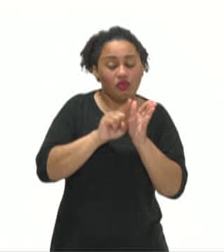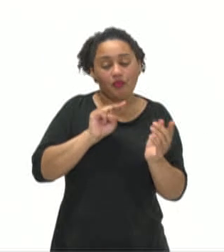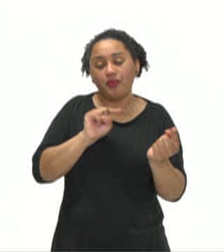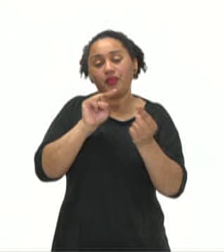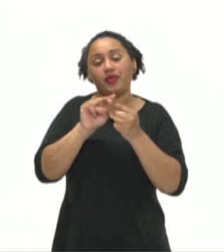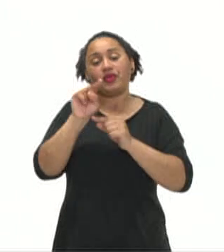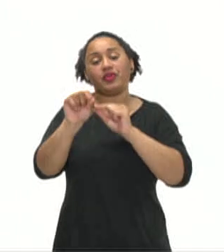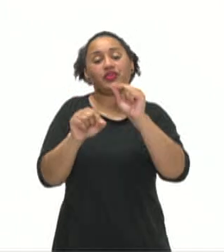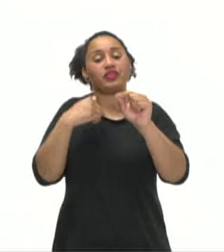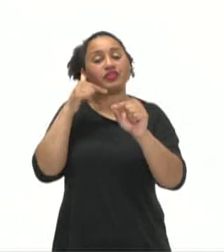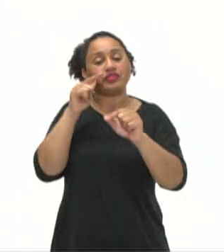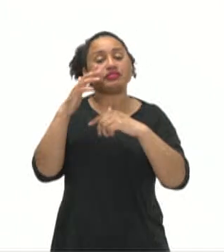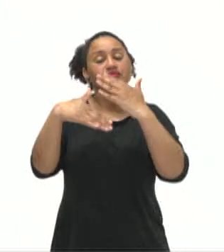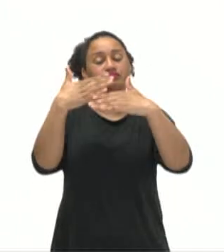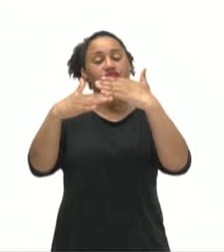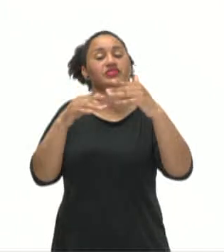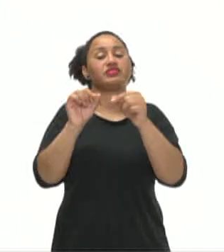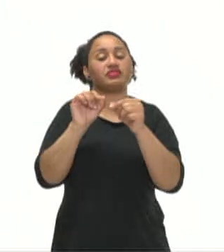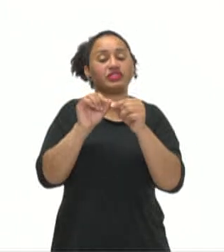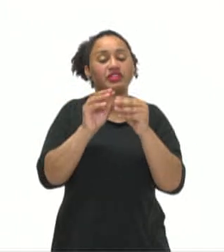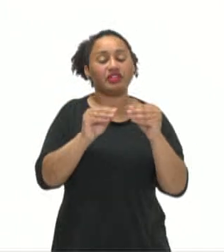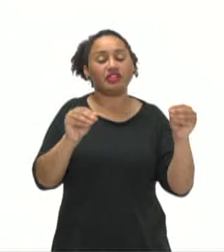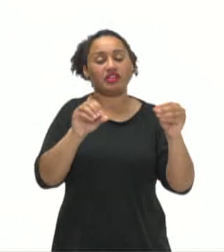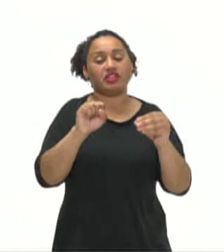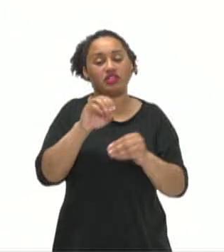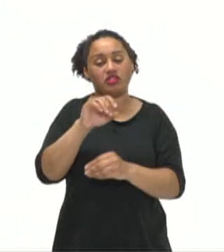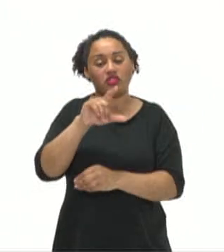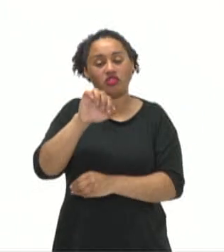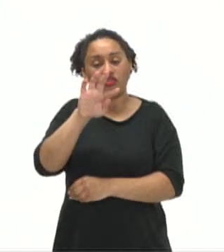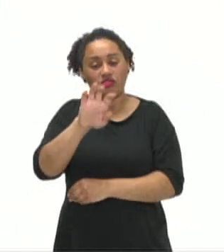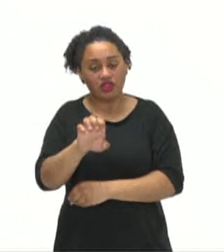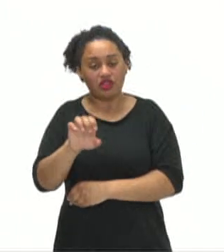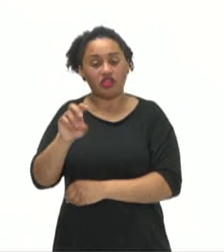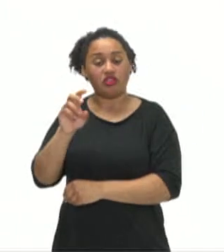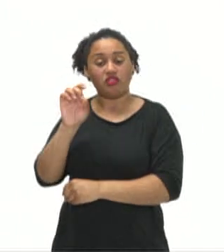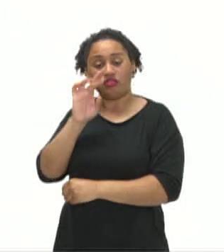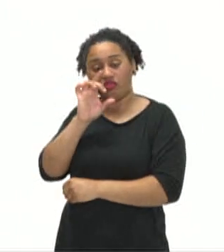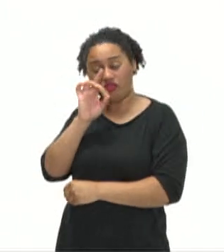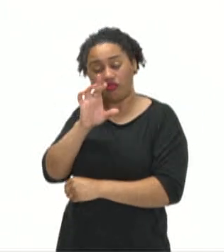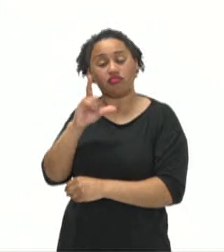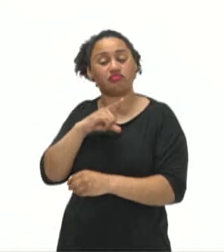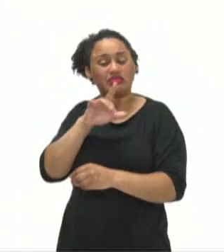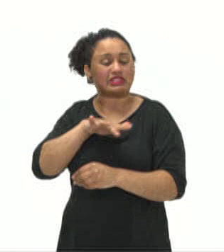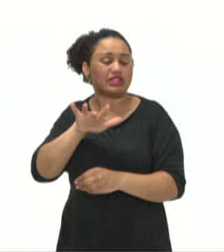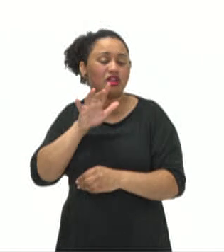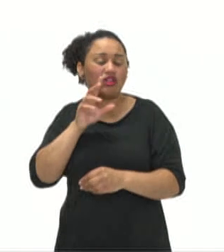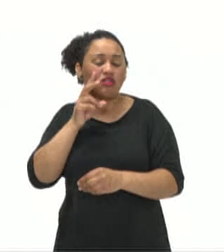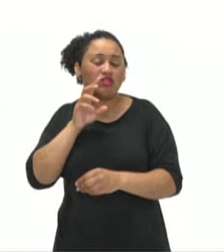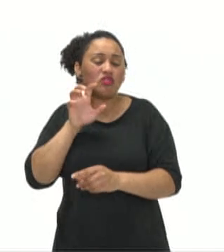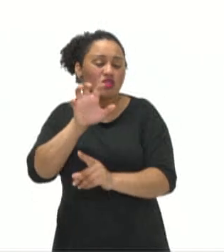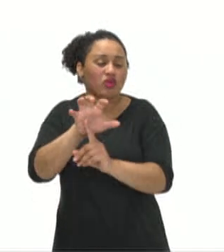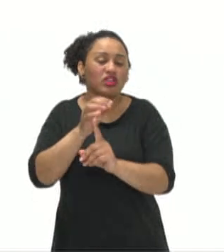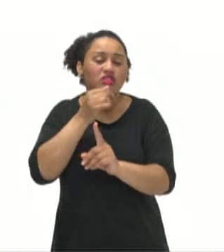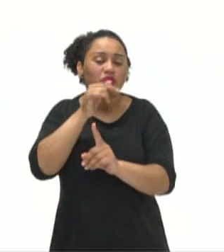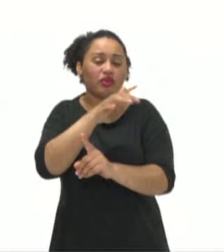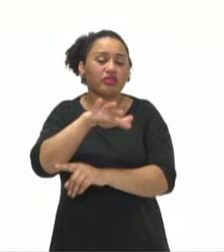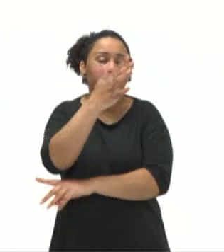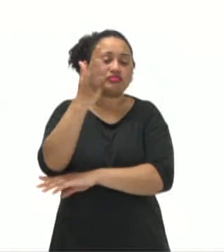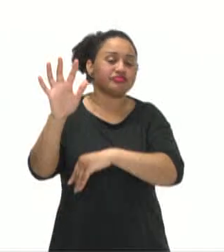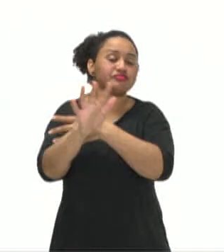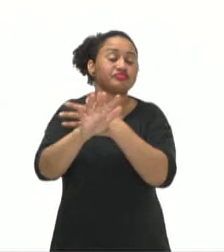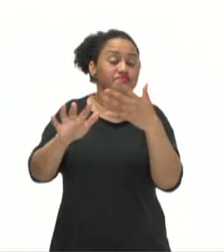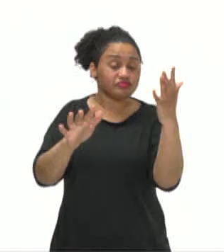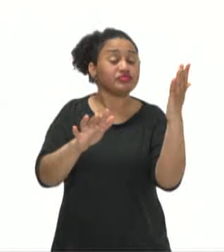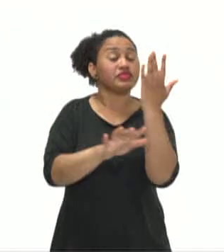objetivo desenvolver os chamados solventes verdes, que causam baixo impacto ambiental e são recicláveis. São